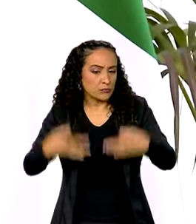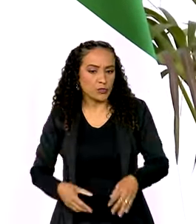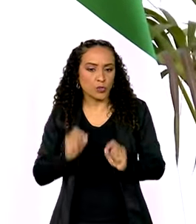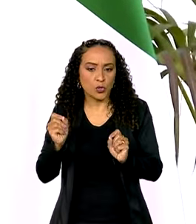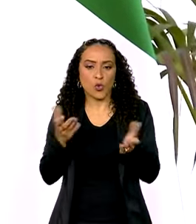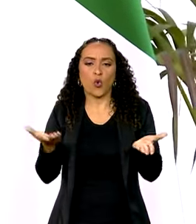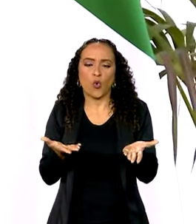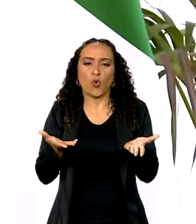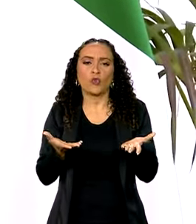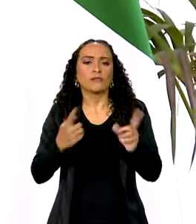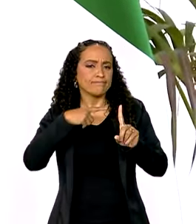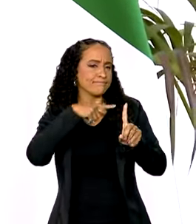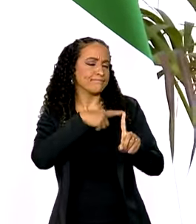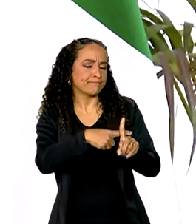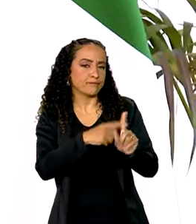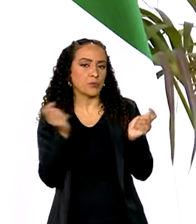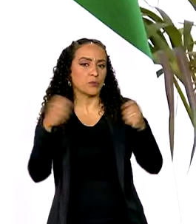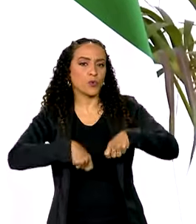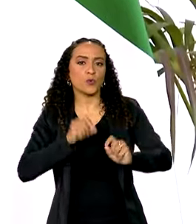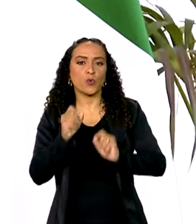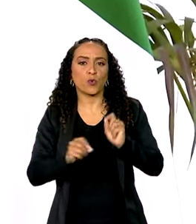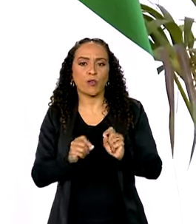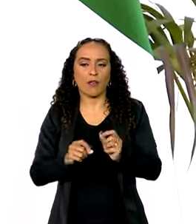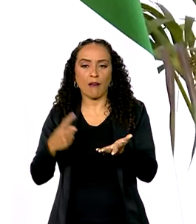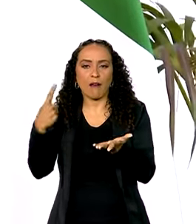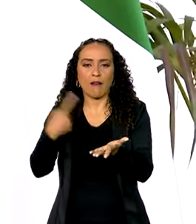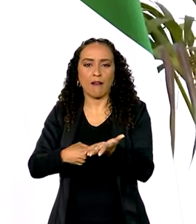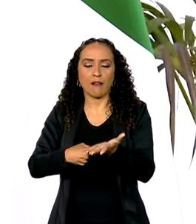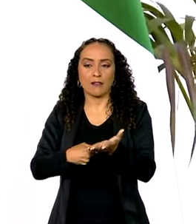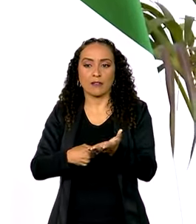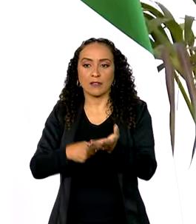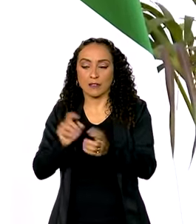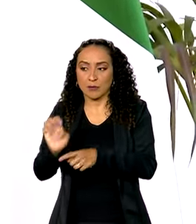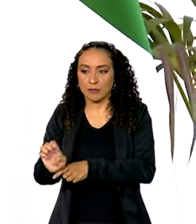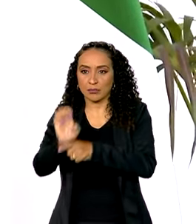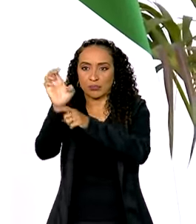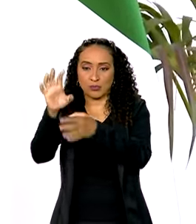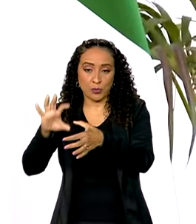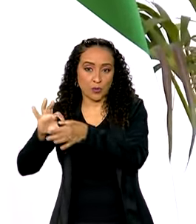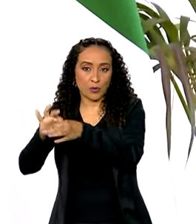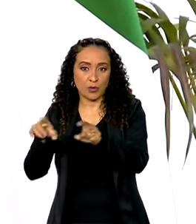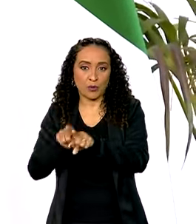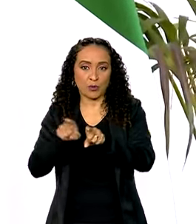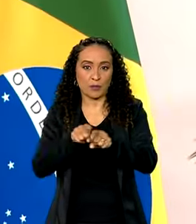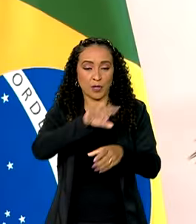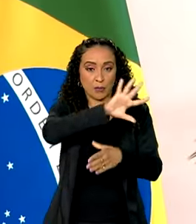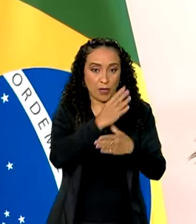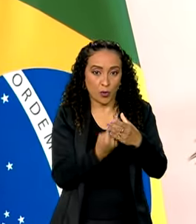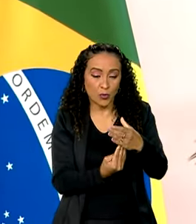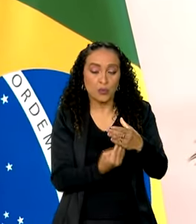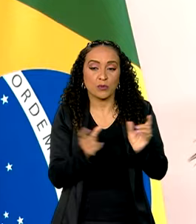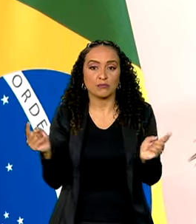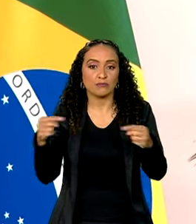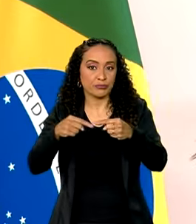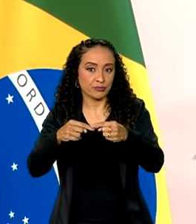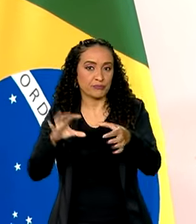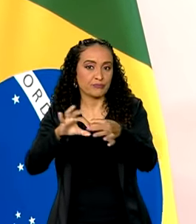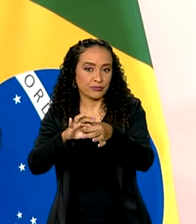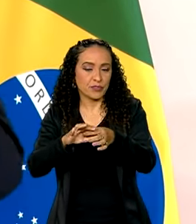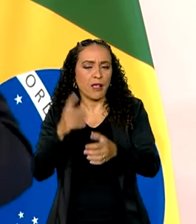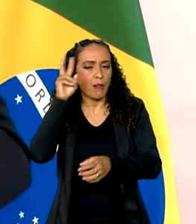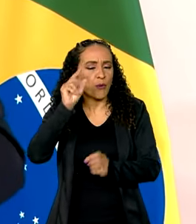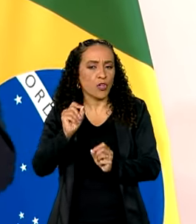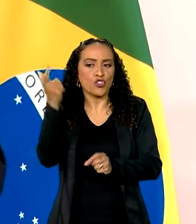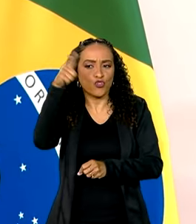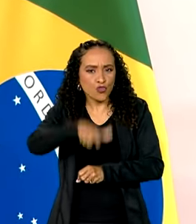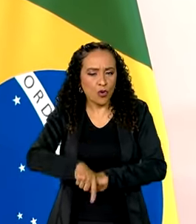estar otimista com a possibilidade do acordo entre União Europeia e Mercosul. Lembrou que novamente